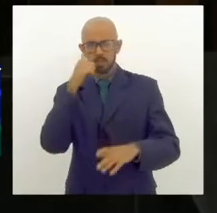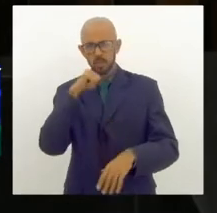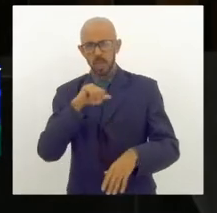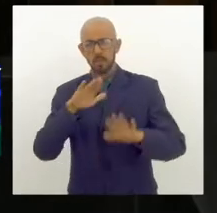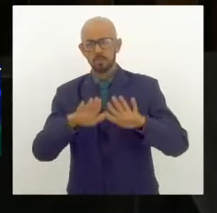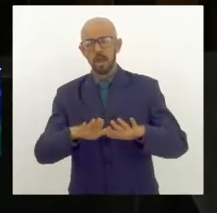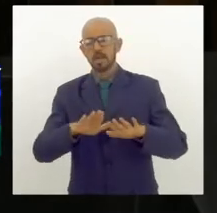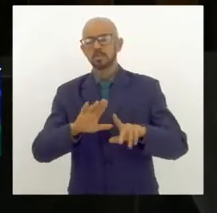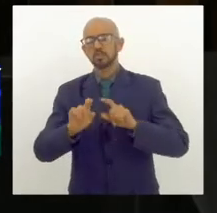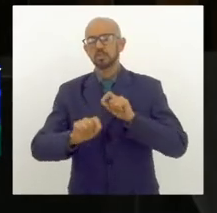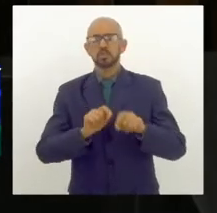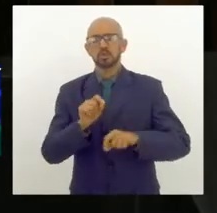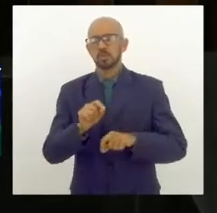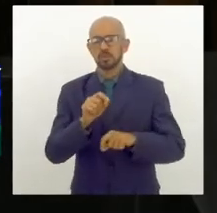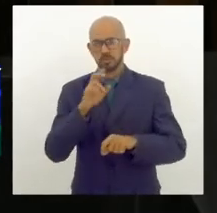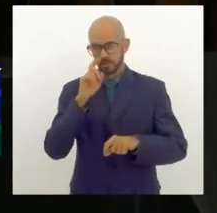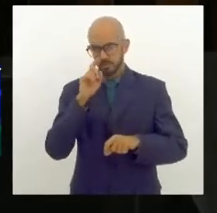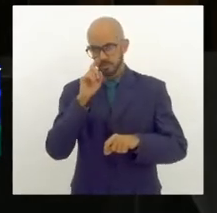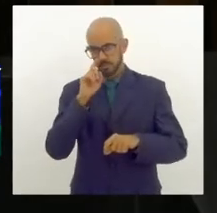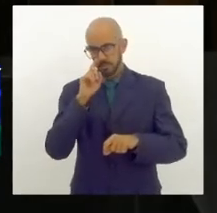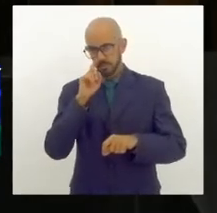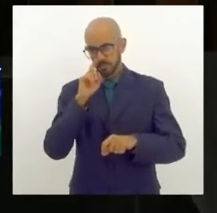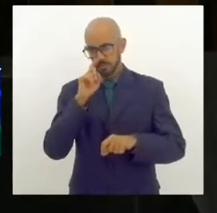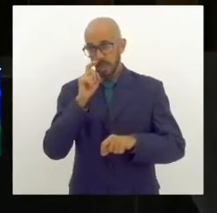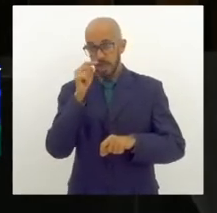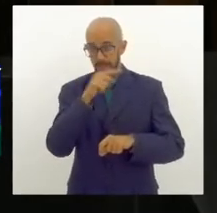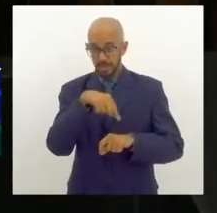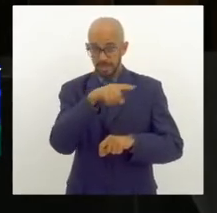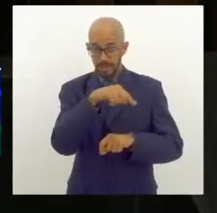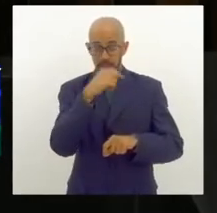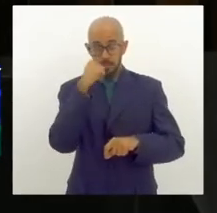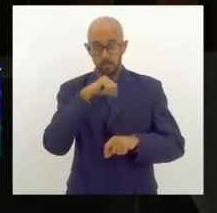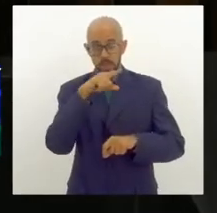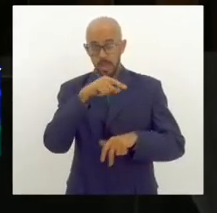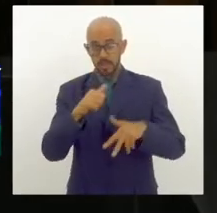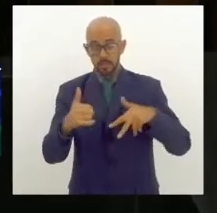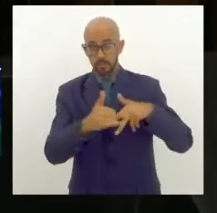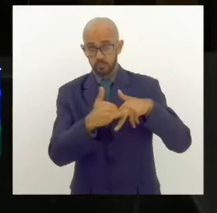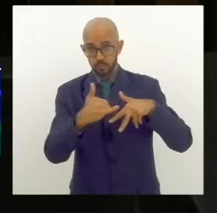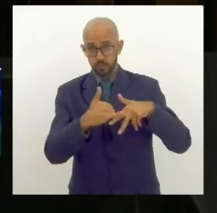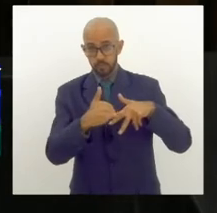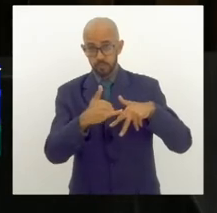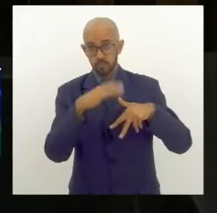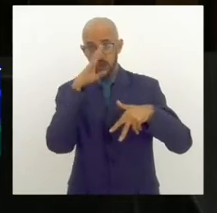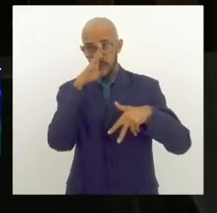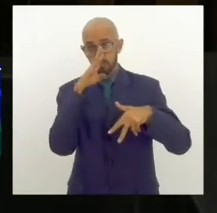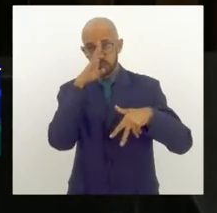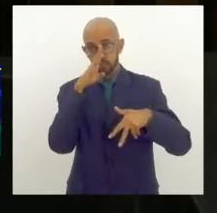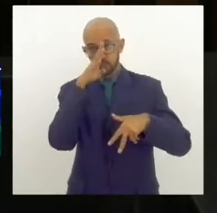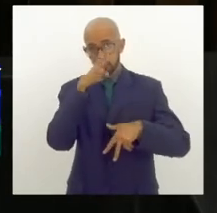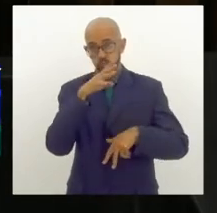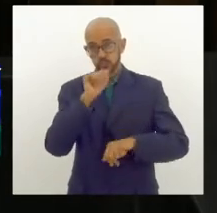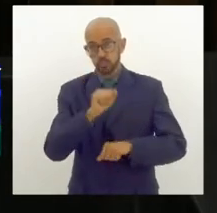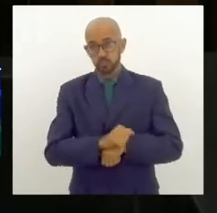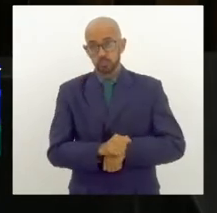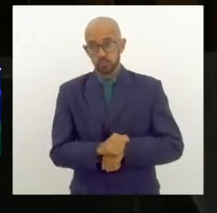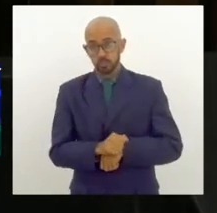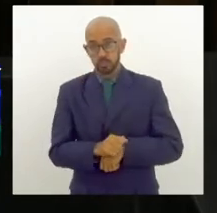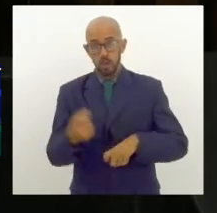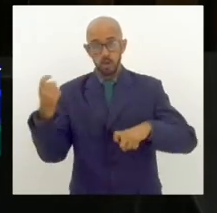mas aquela mulher que está sendo vítima, por exemplo, de um abuso, de um